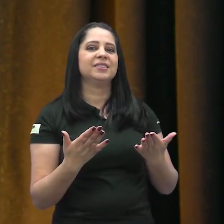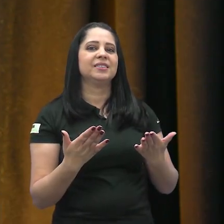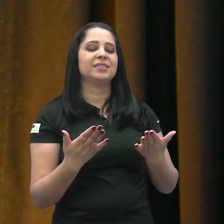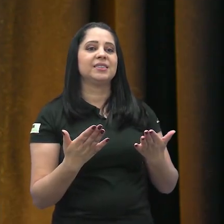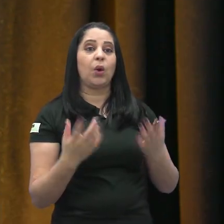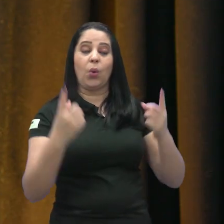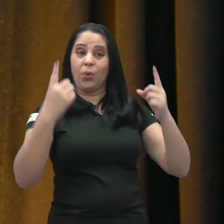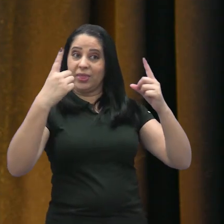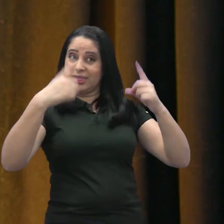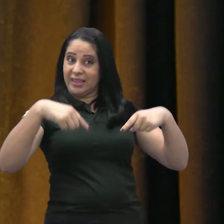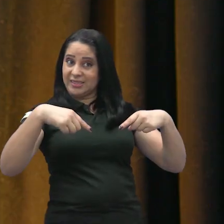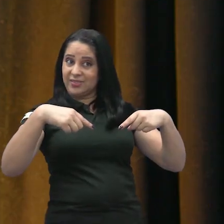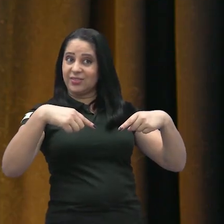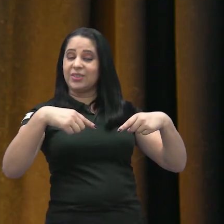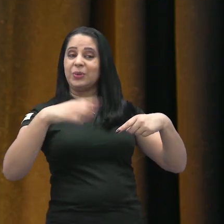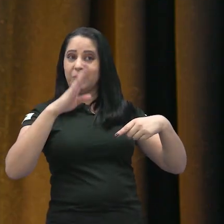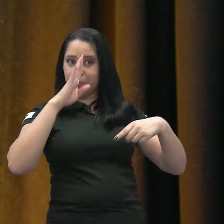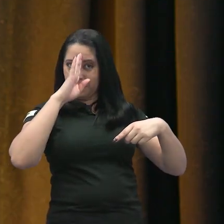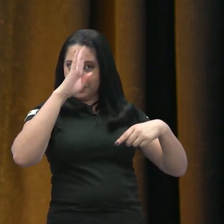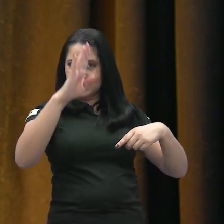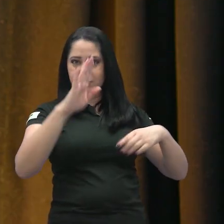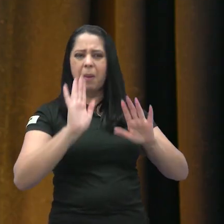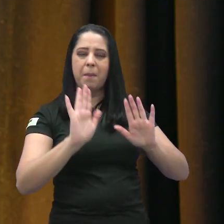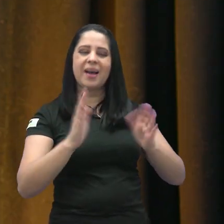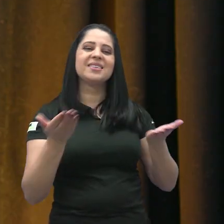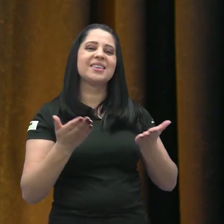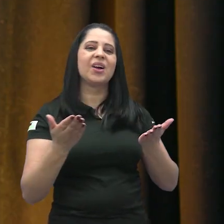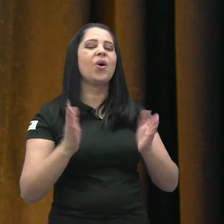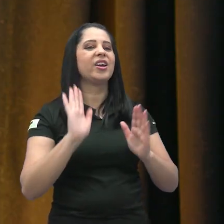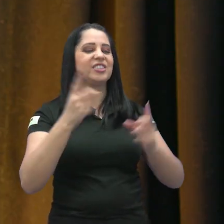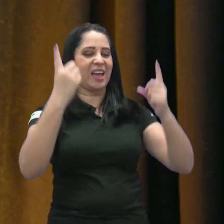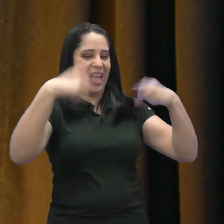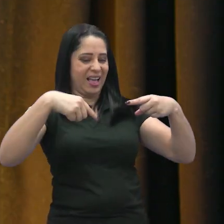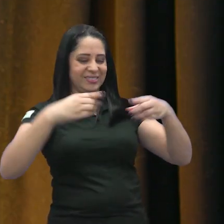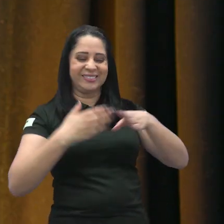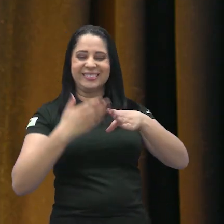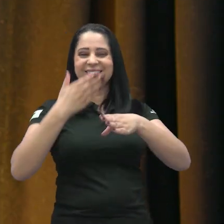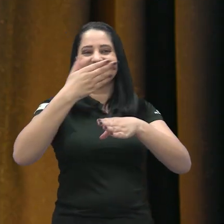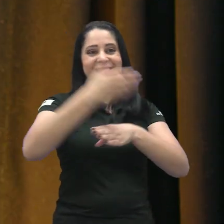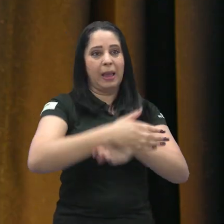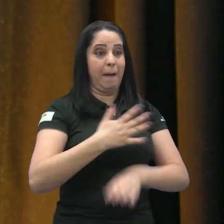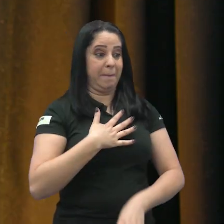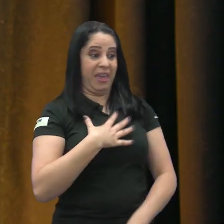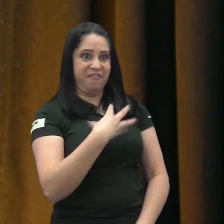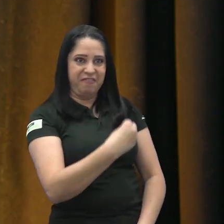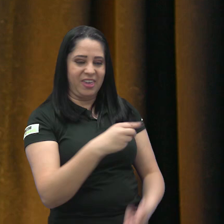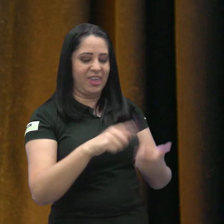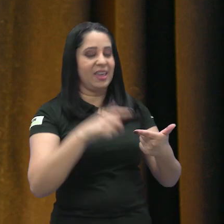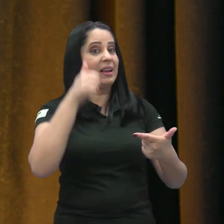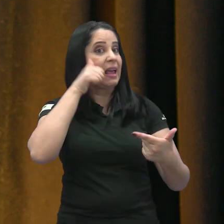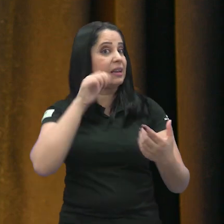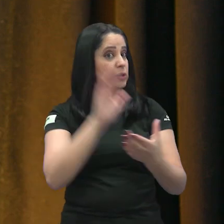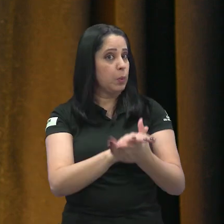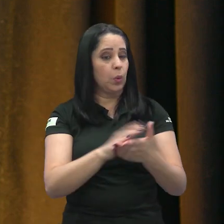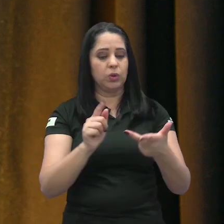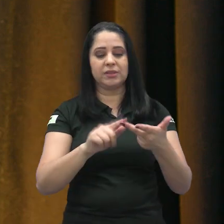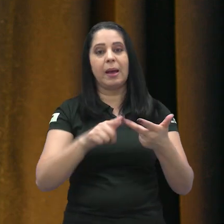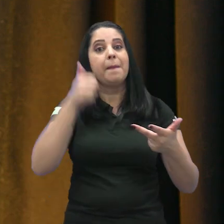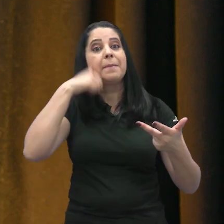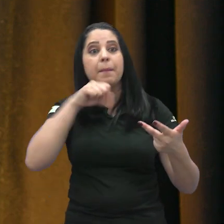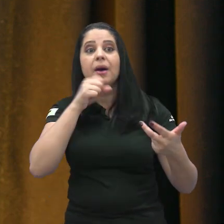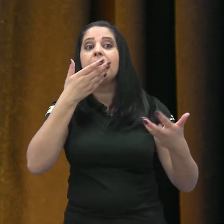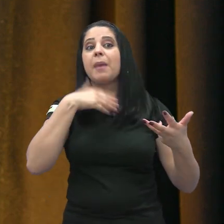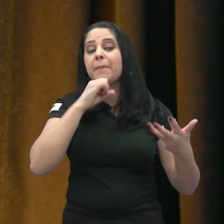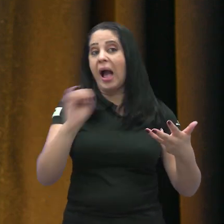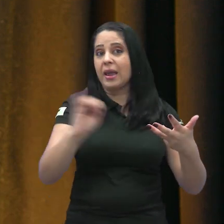que eu tive que fazer uma gestão melhor. Mas no fim, graças a Deus, tanto minhas filhas, esposa,